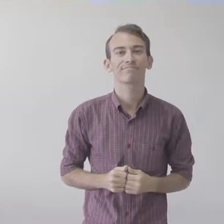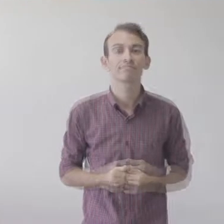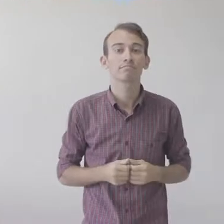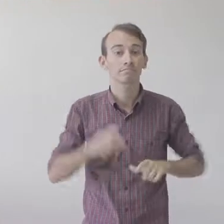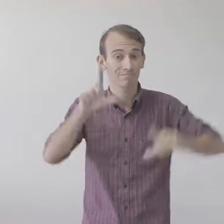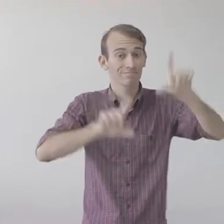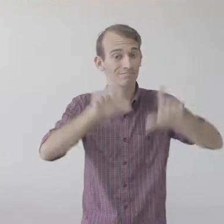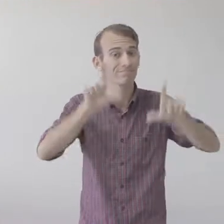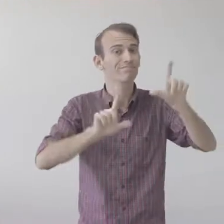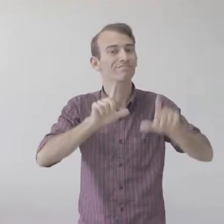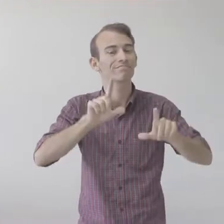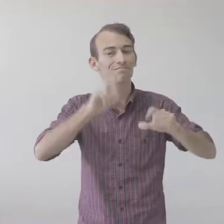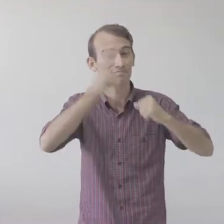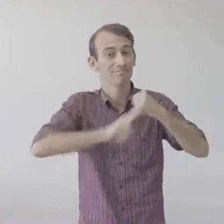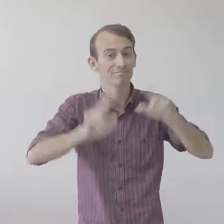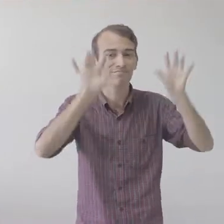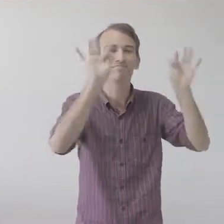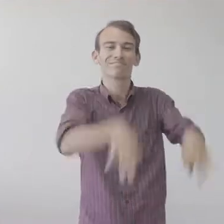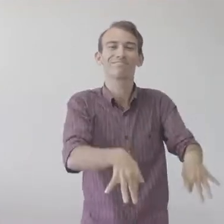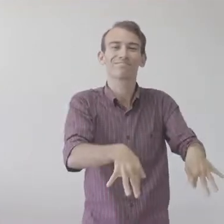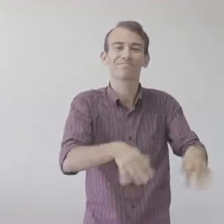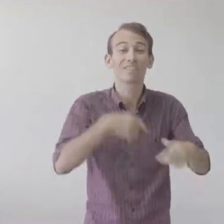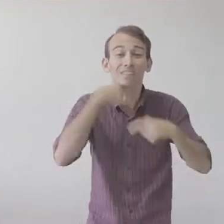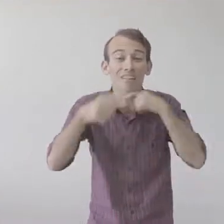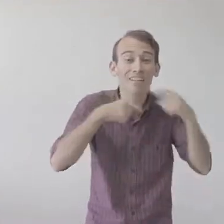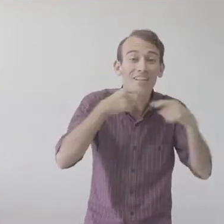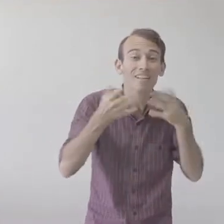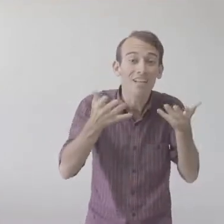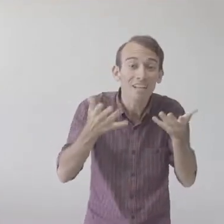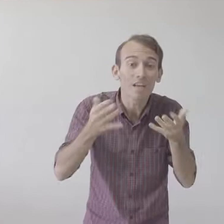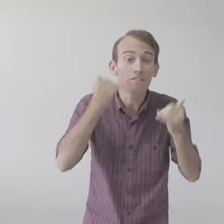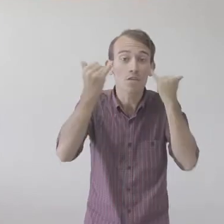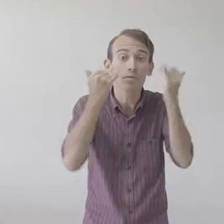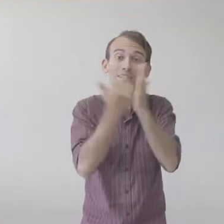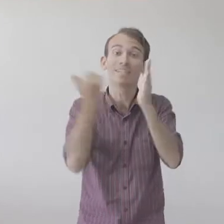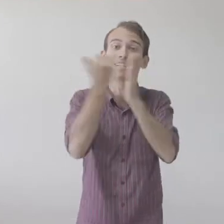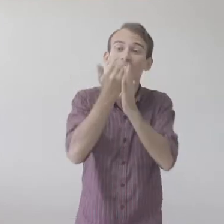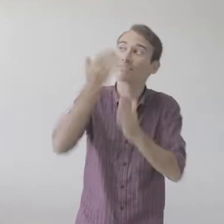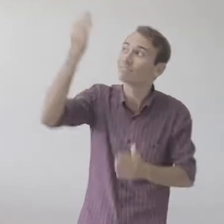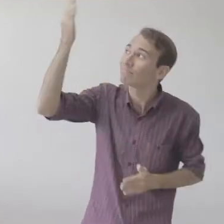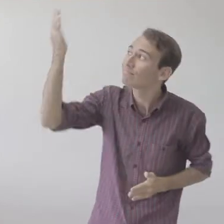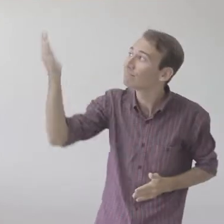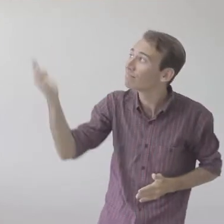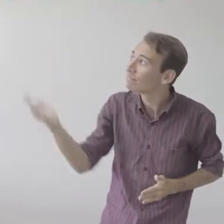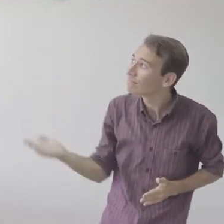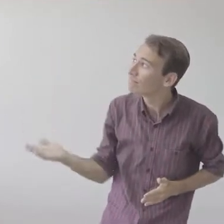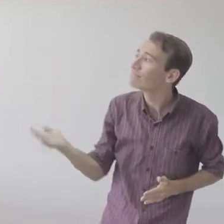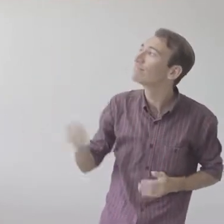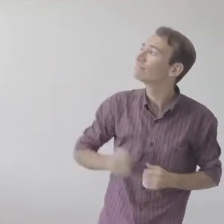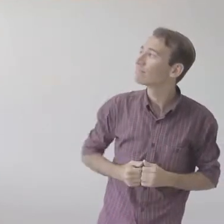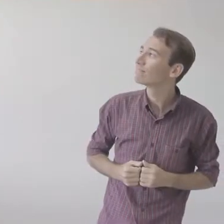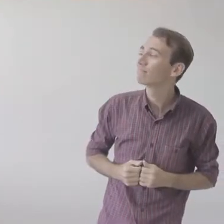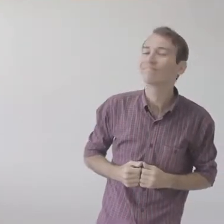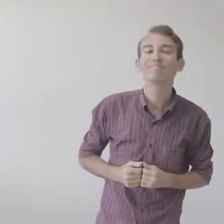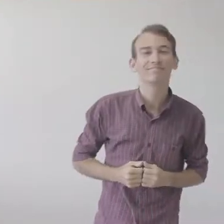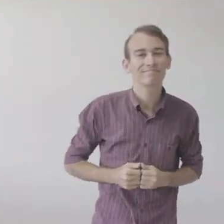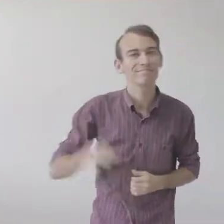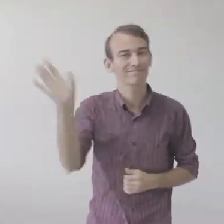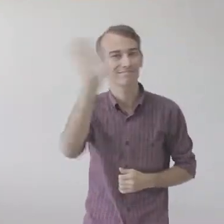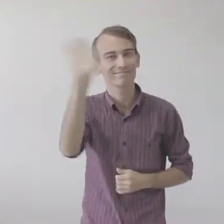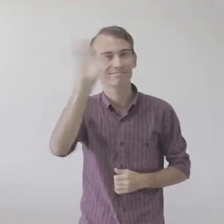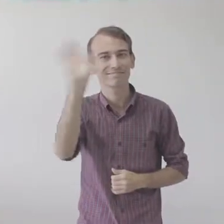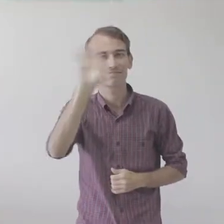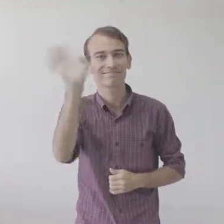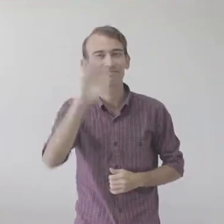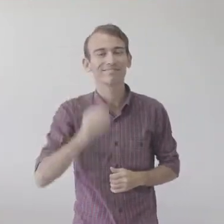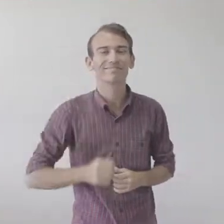ufs na tv fica por aqui para sugerir pautas e saber mais sobre a tv office acesse nossas redes sociais até